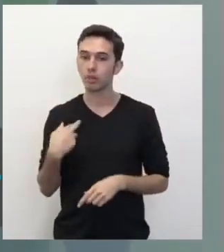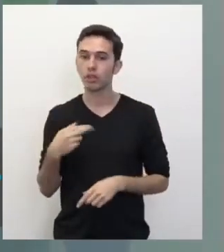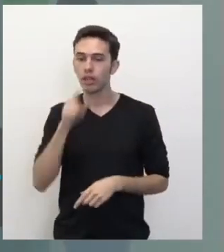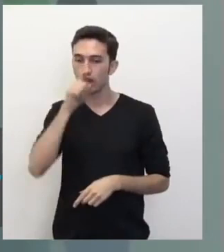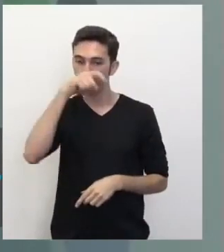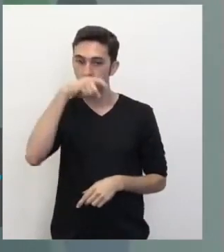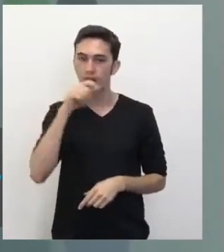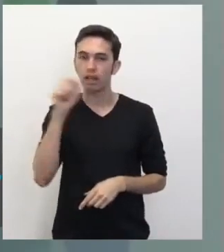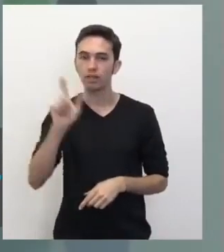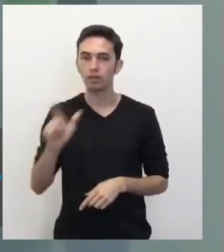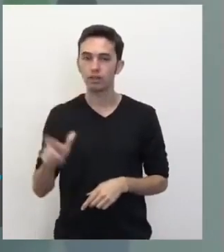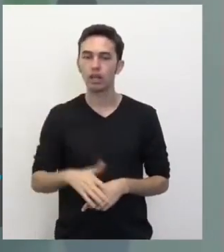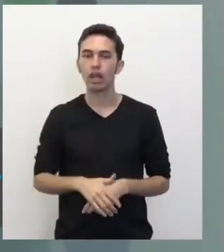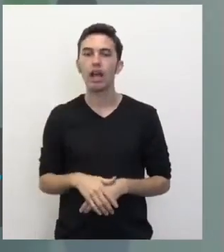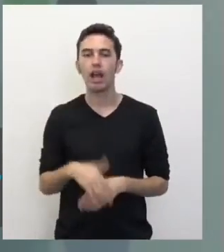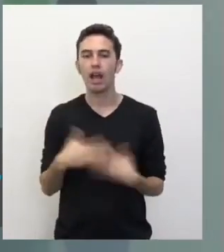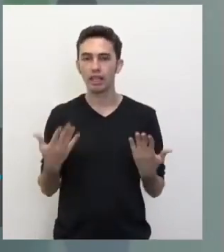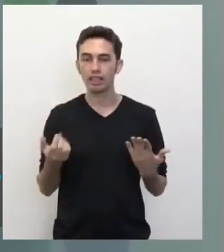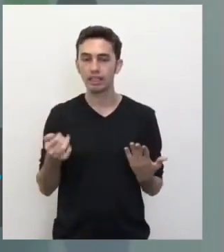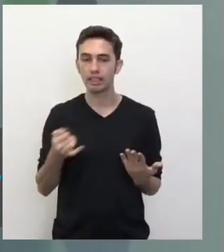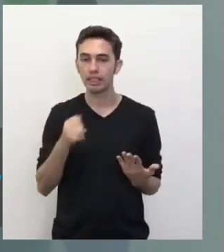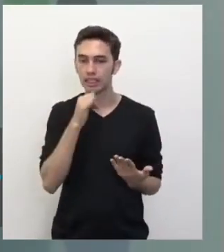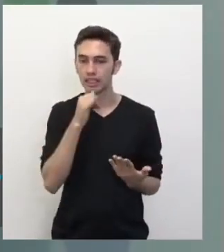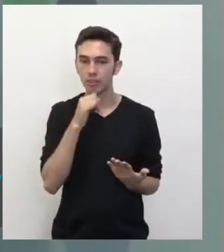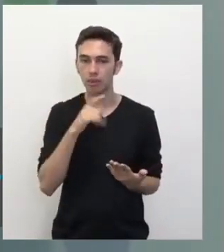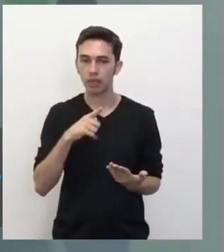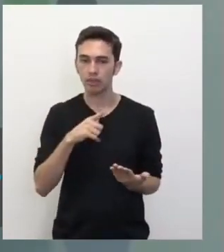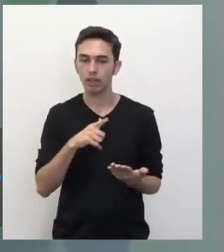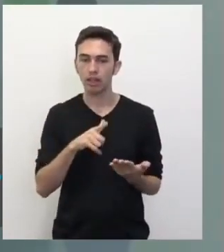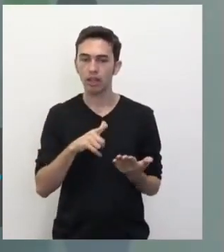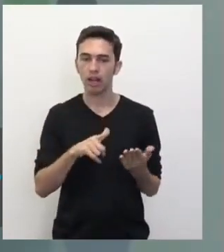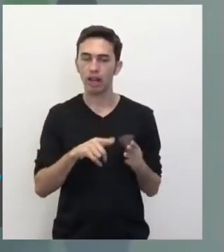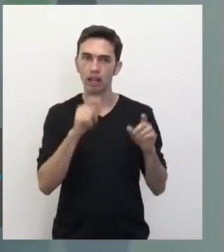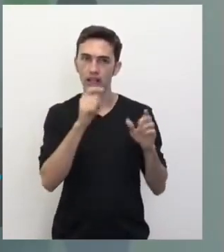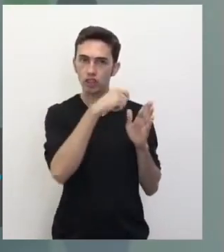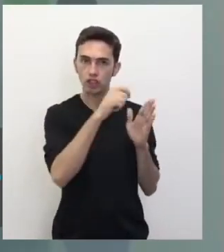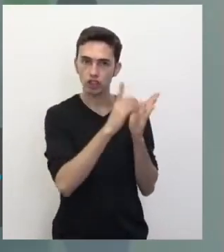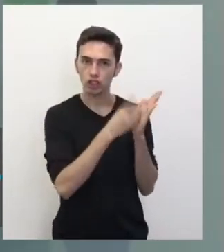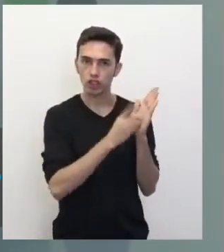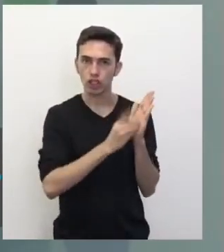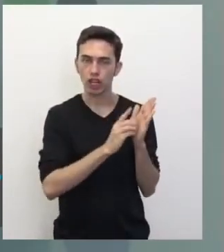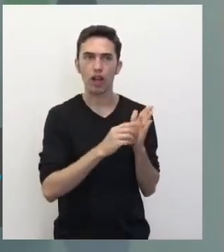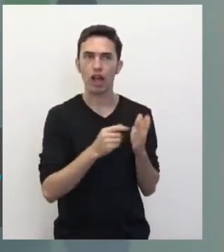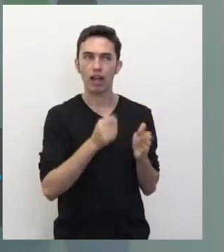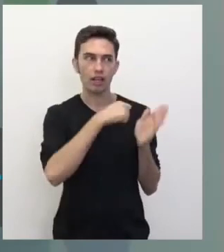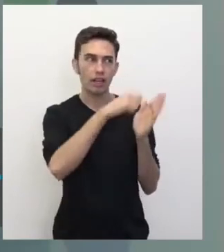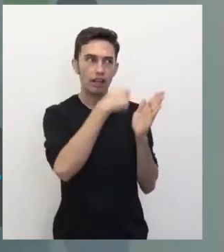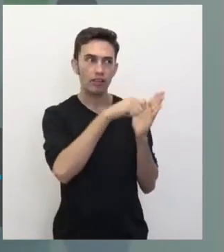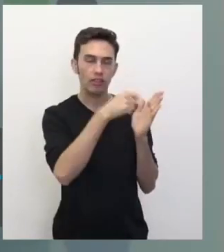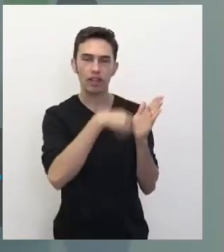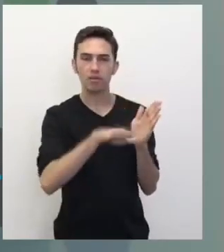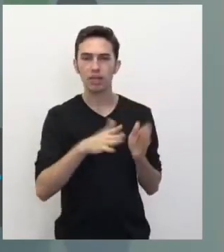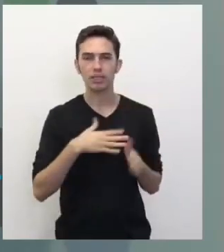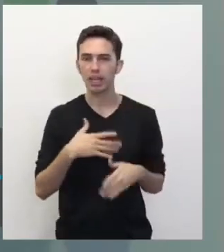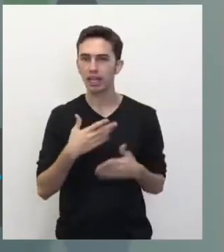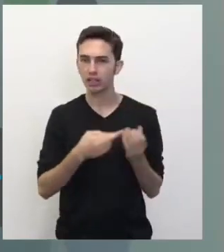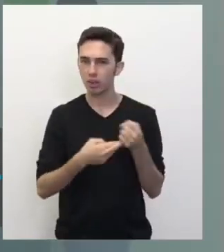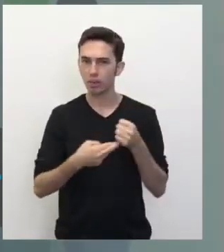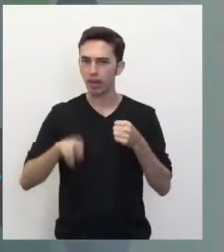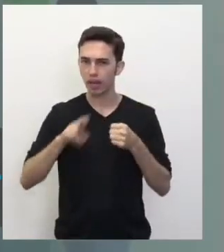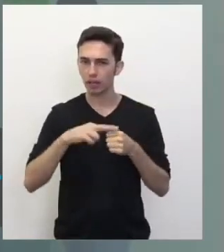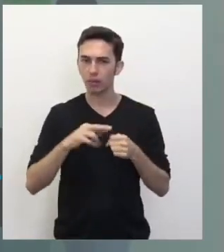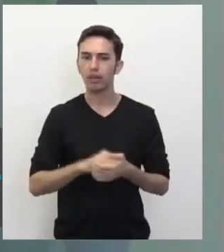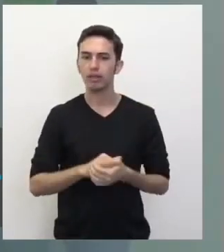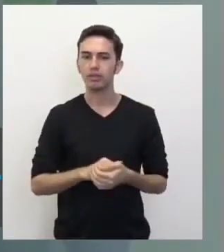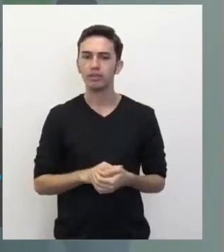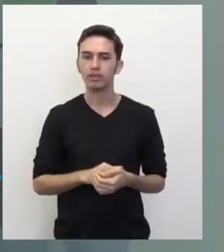aqui, se fosse a lousa digital, a gente ia grifando. Mas nós não estamos, é mais para retomar porque perdemos a aula passada, tá? Então,